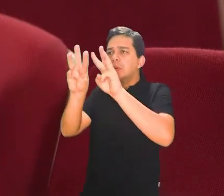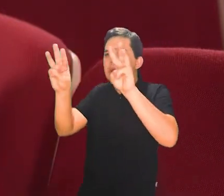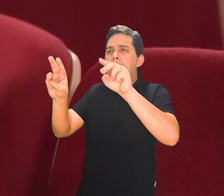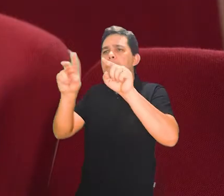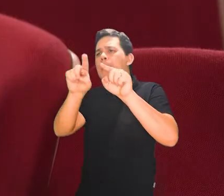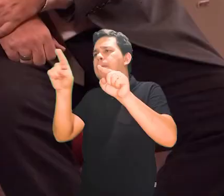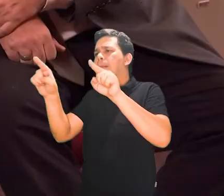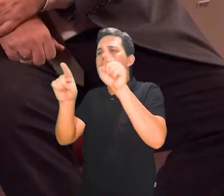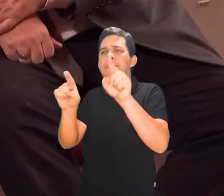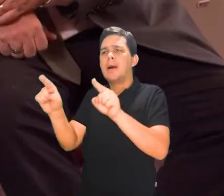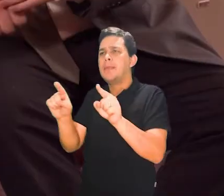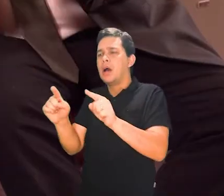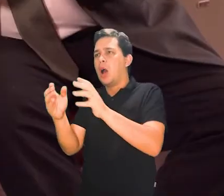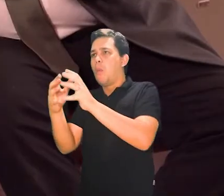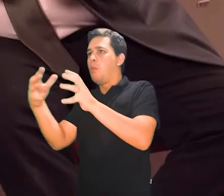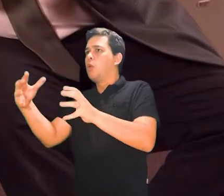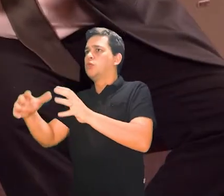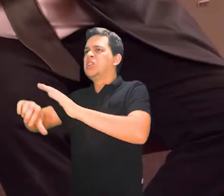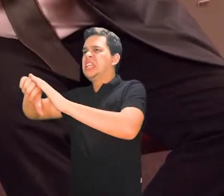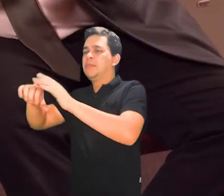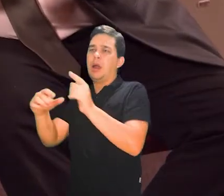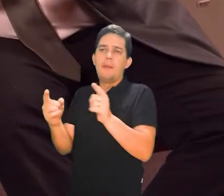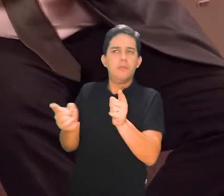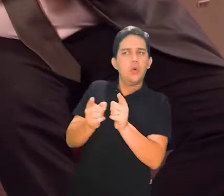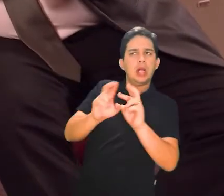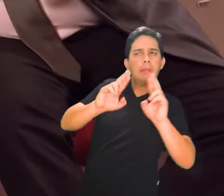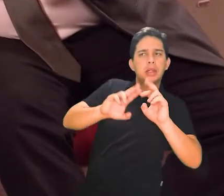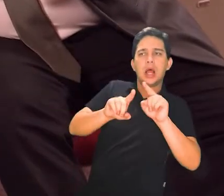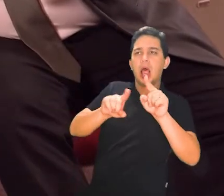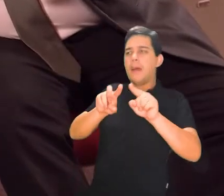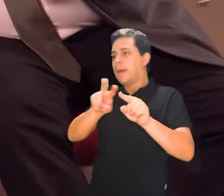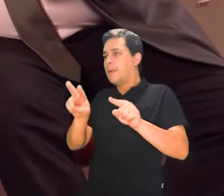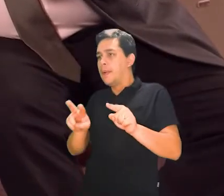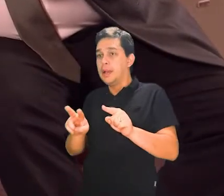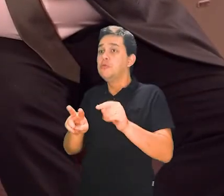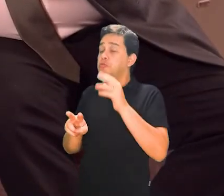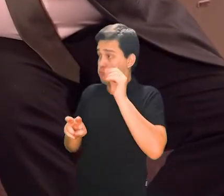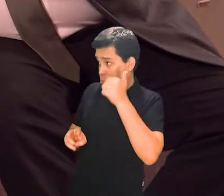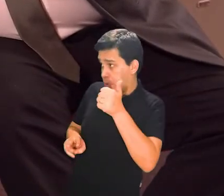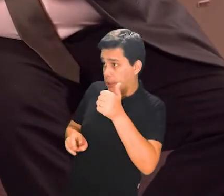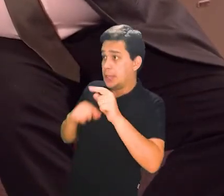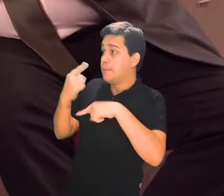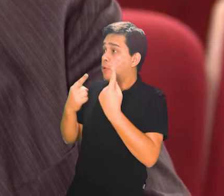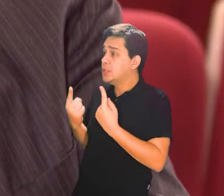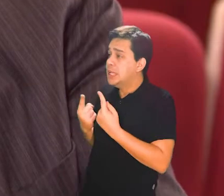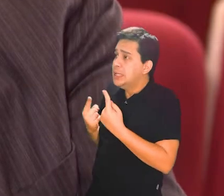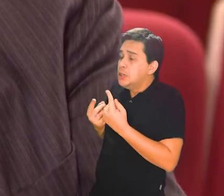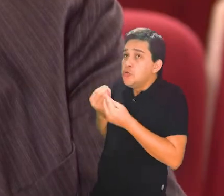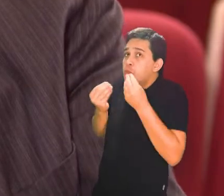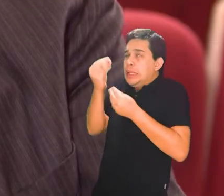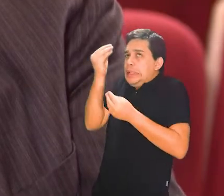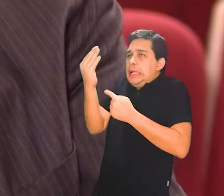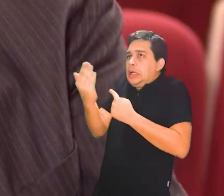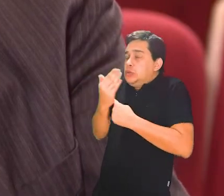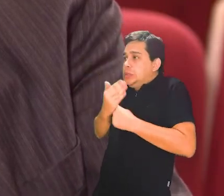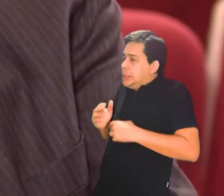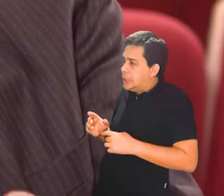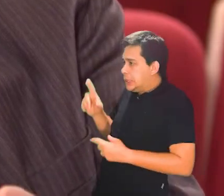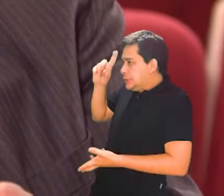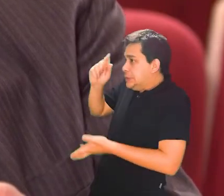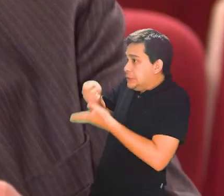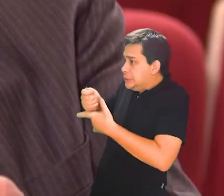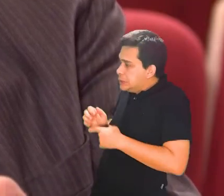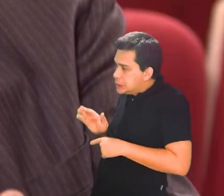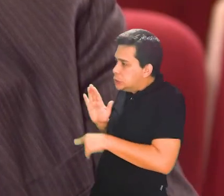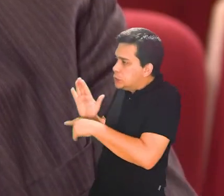população fluminense? Olha, Juliana, a principal questão é que o cidadão tem que acessar a ouvidoria.